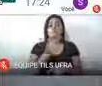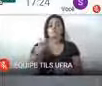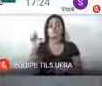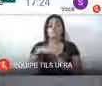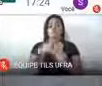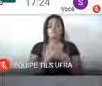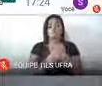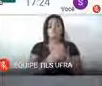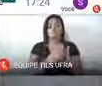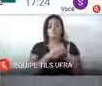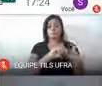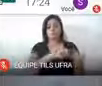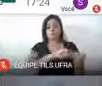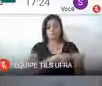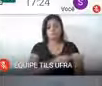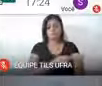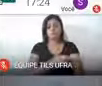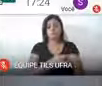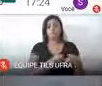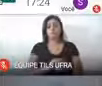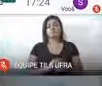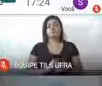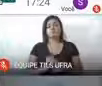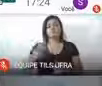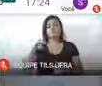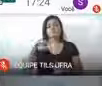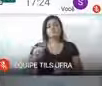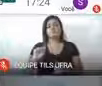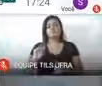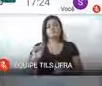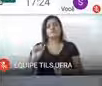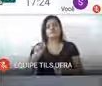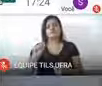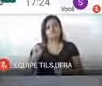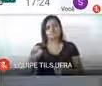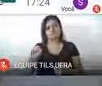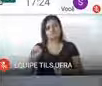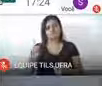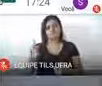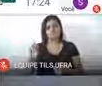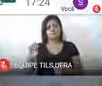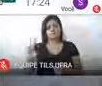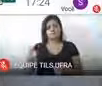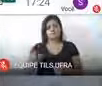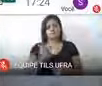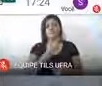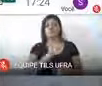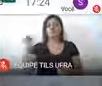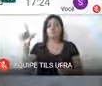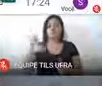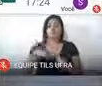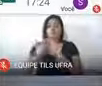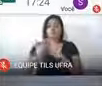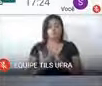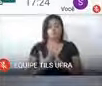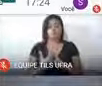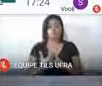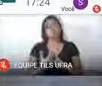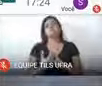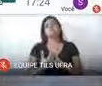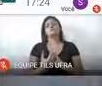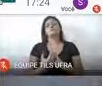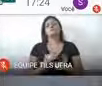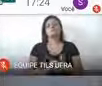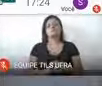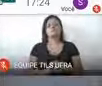cuja sede fica a 32 quilômetros do mar de Macapá. E a comunidade Cunimbo do Patuazinho,